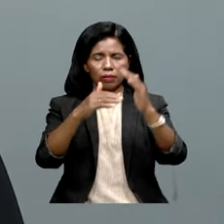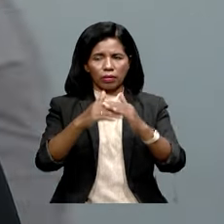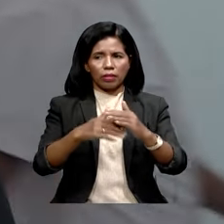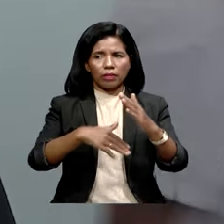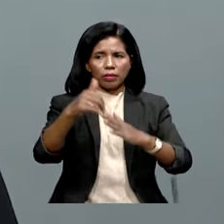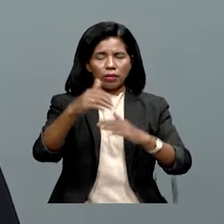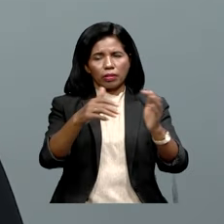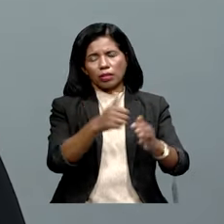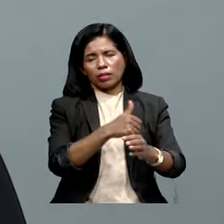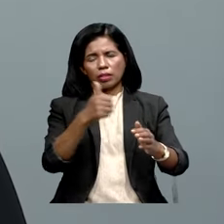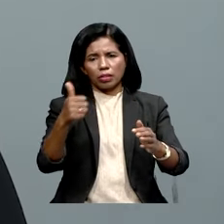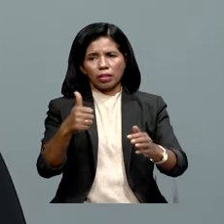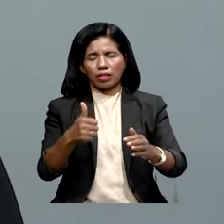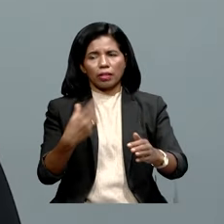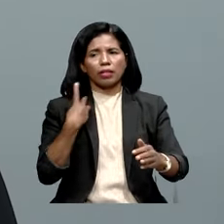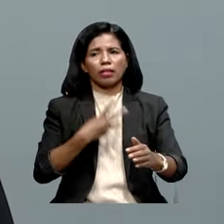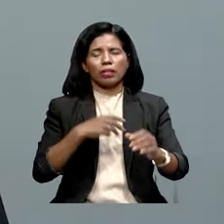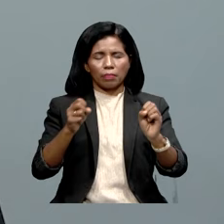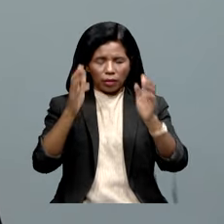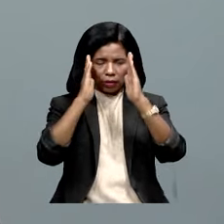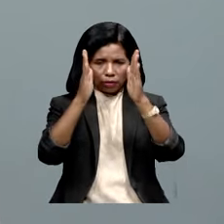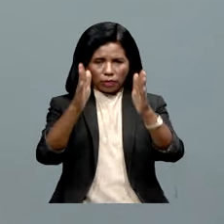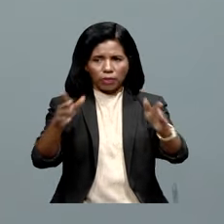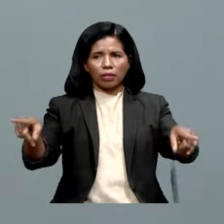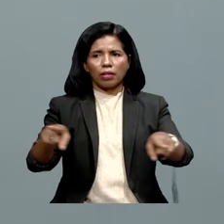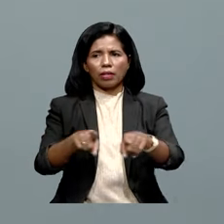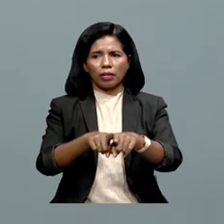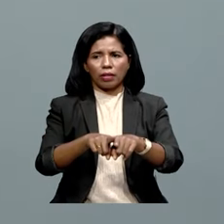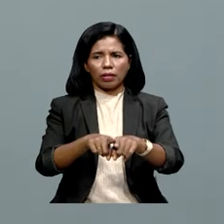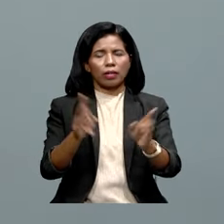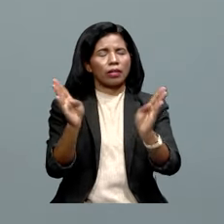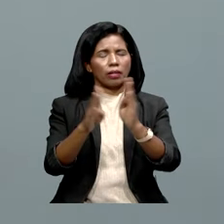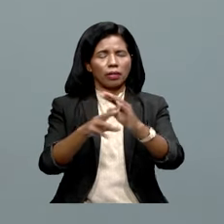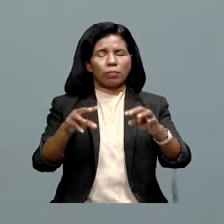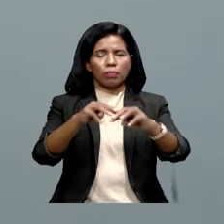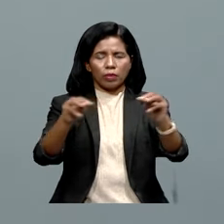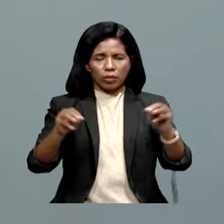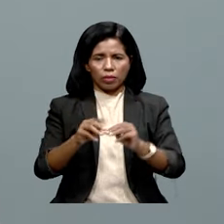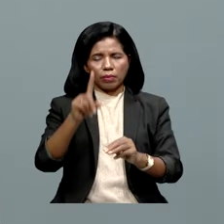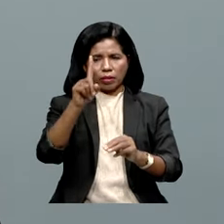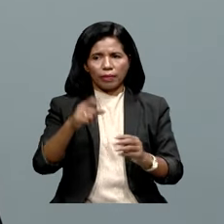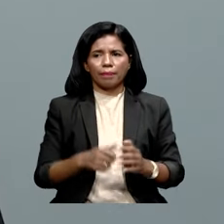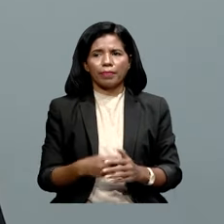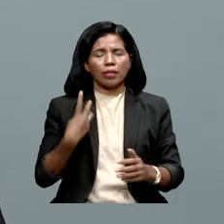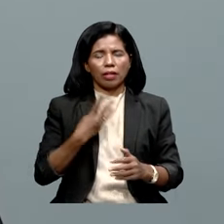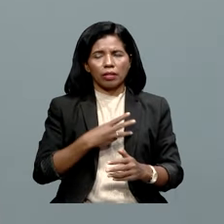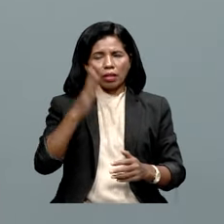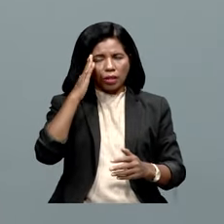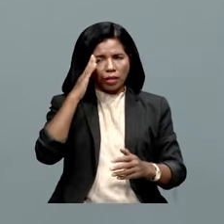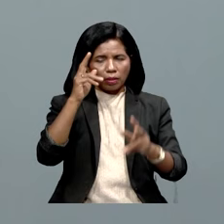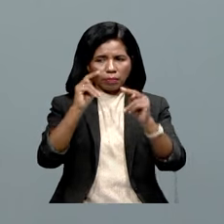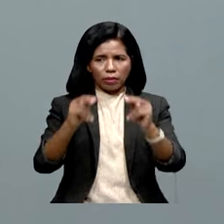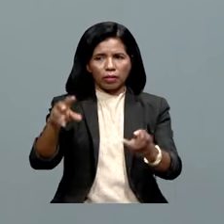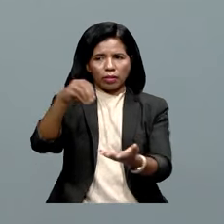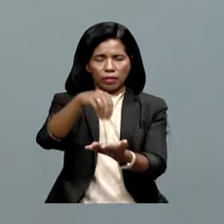infraestruturas básicas no mesmo, e também considera a tu bele sai Câmara Municipal e da Nema, e tá no encata que a precisa e